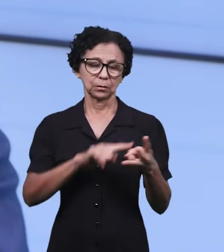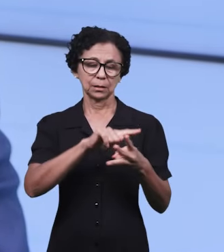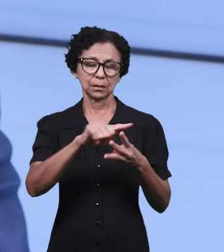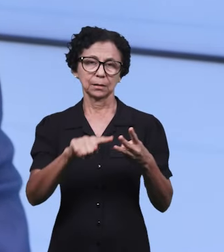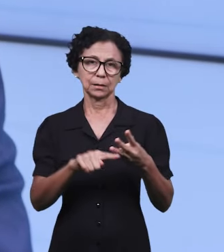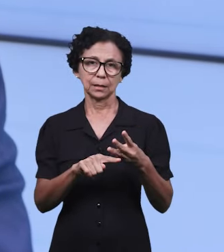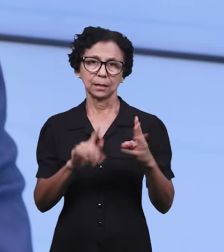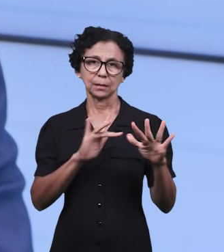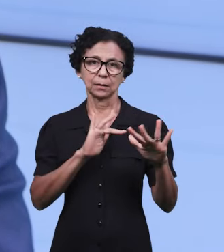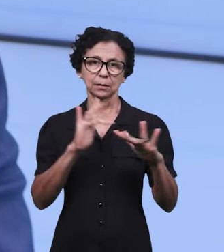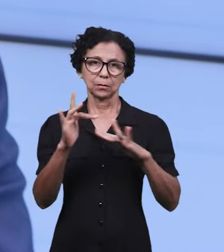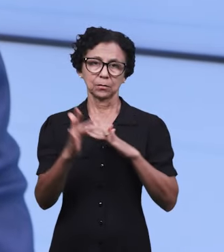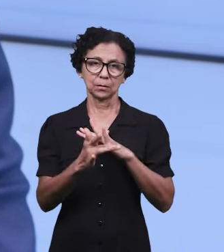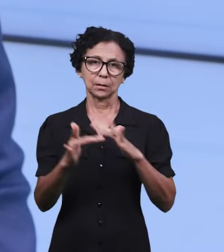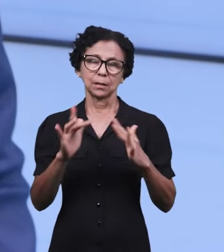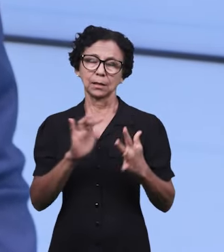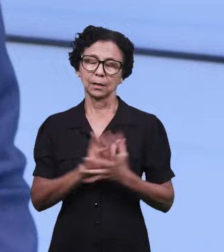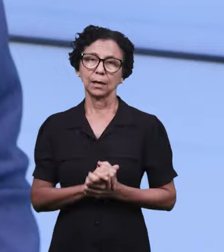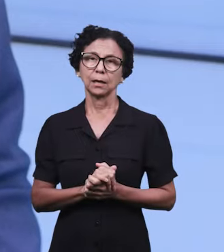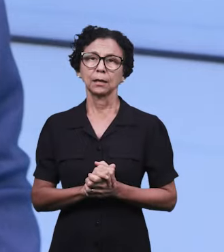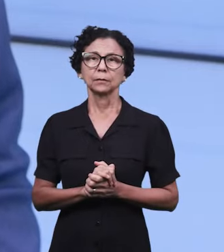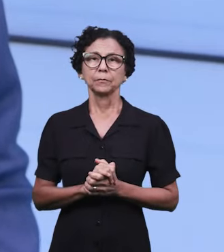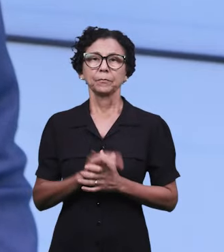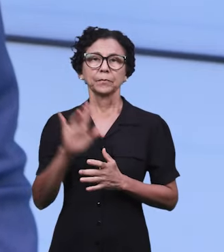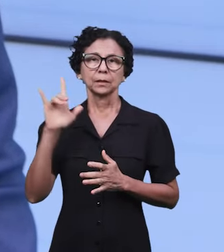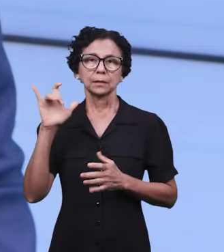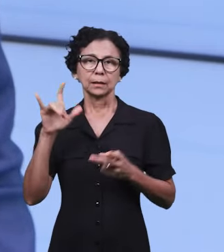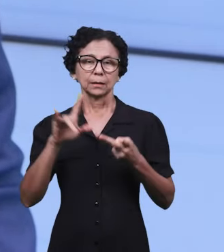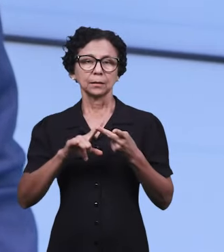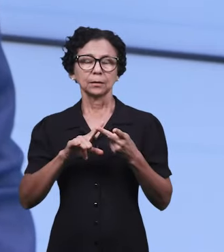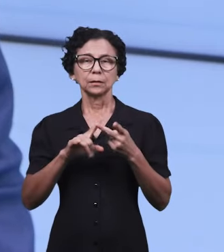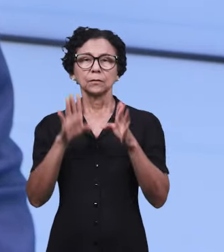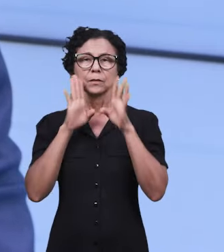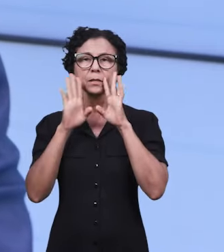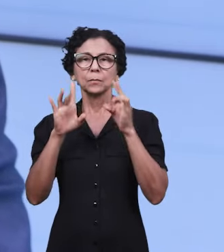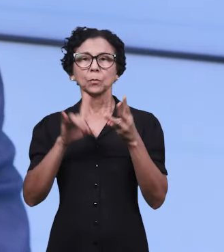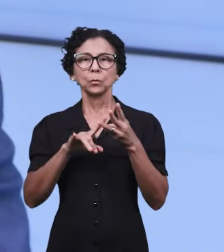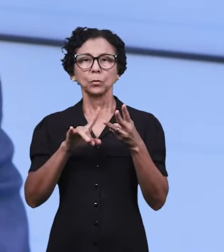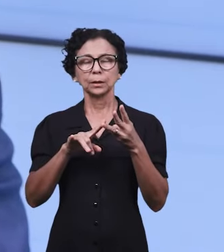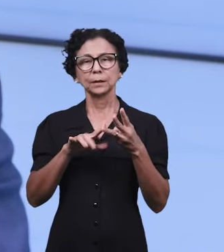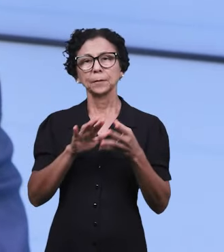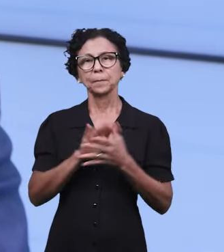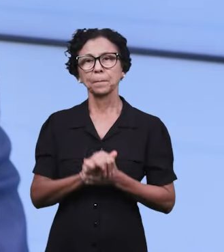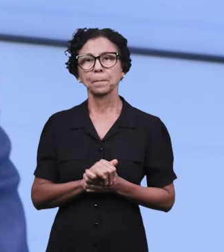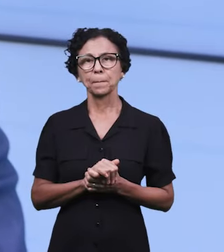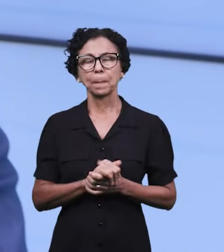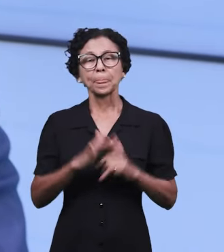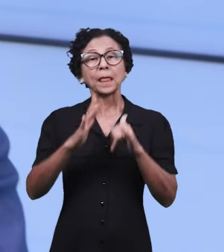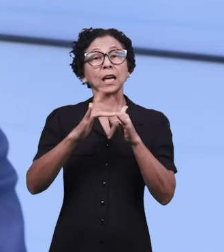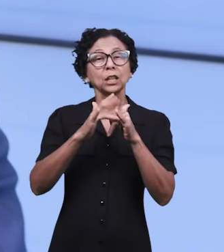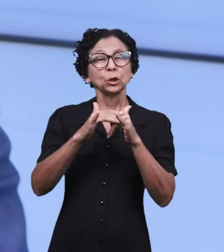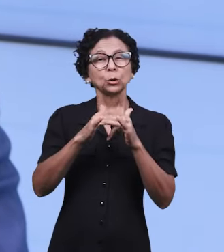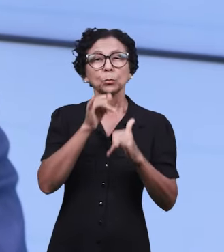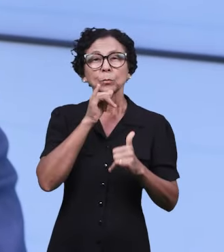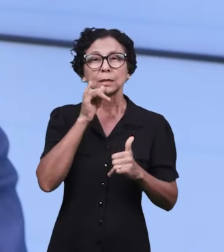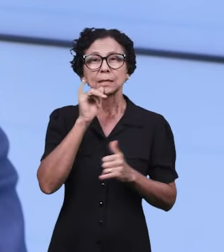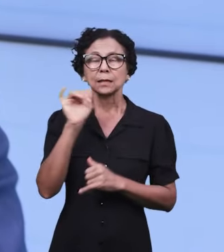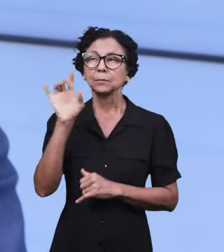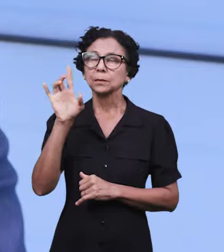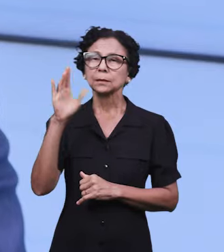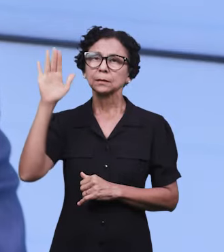Facebook YouTube eh existe várias formas então no YouTube por exemplo tem um os três pontinhos no canto normalmente